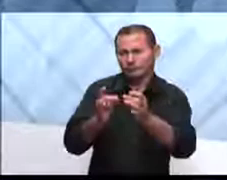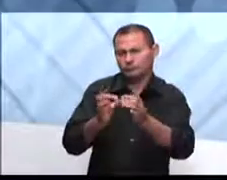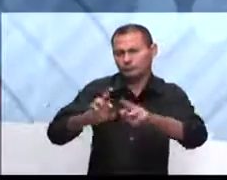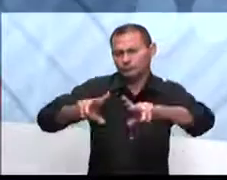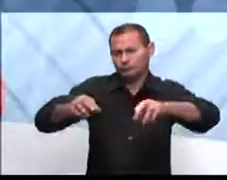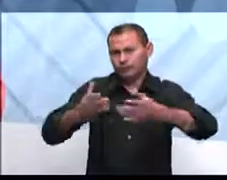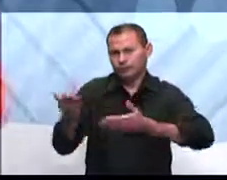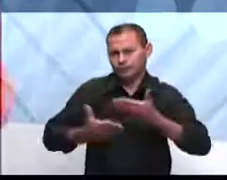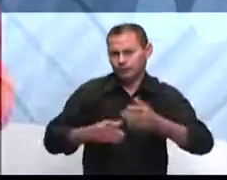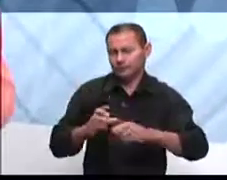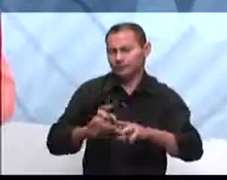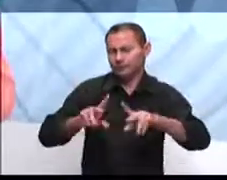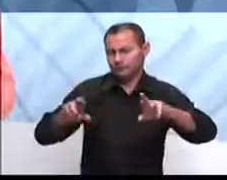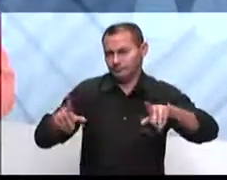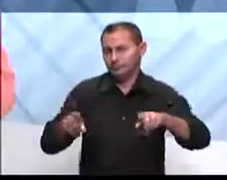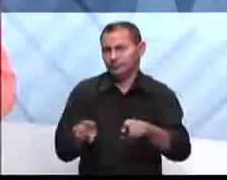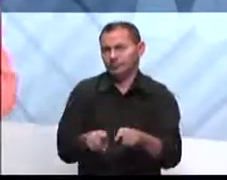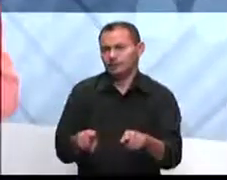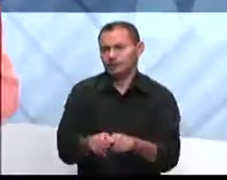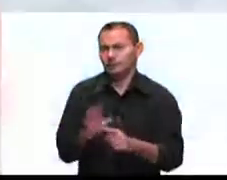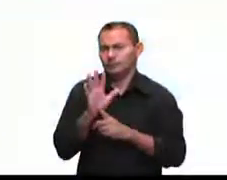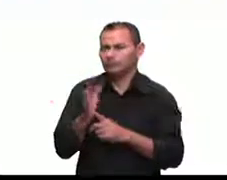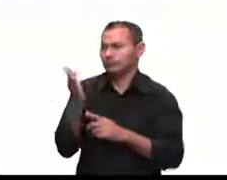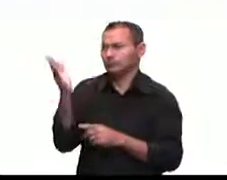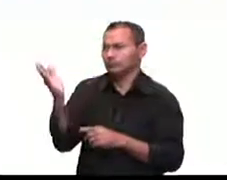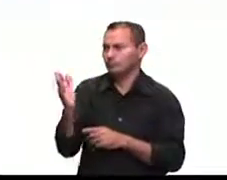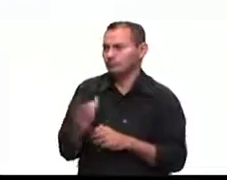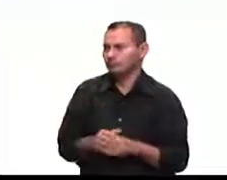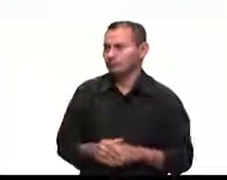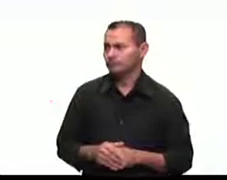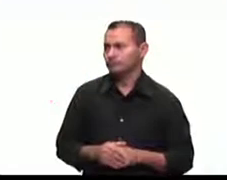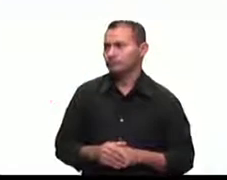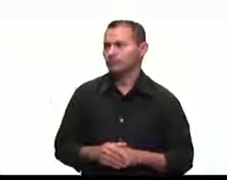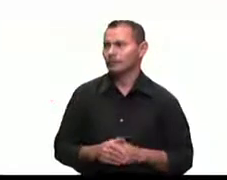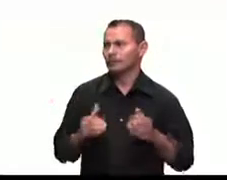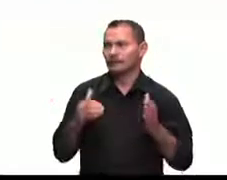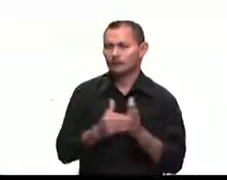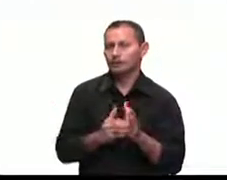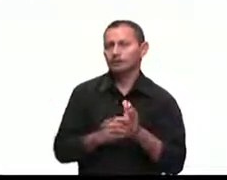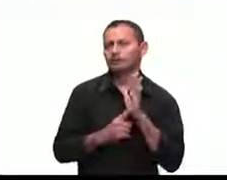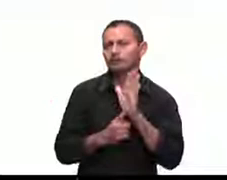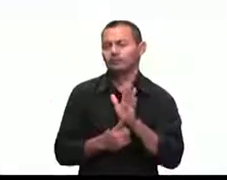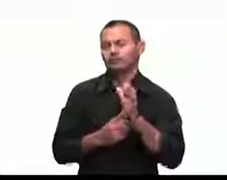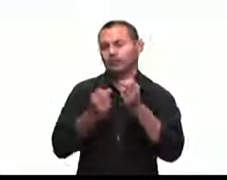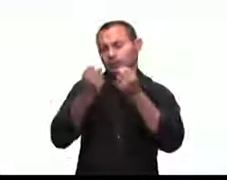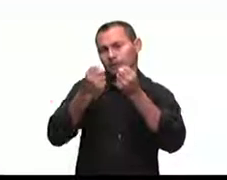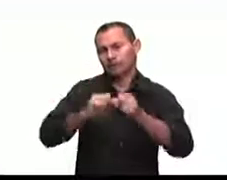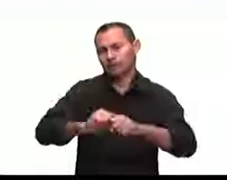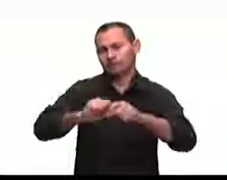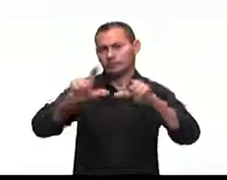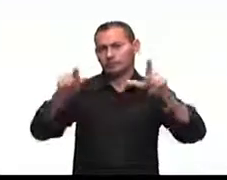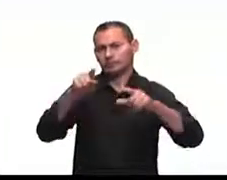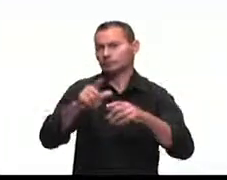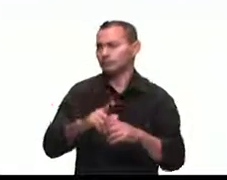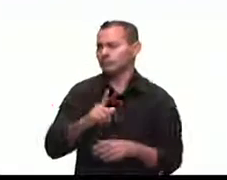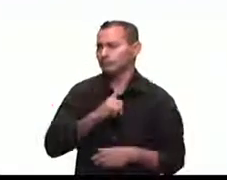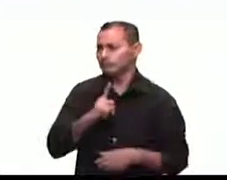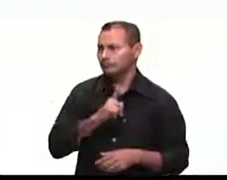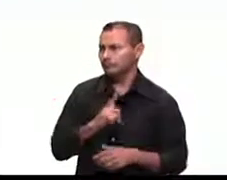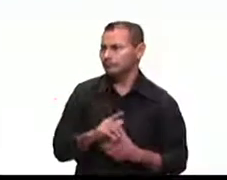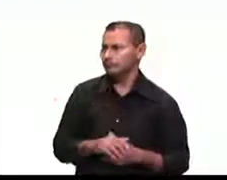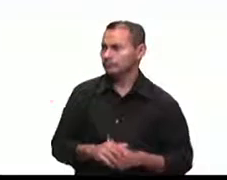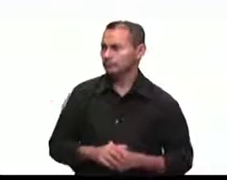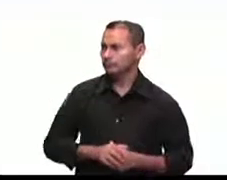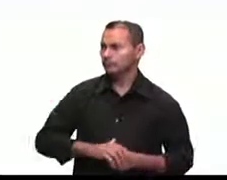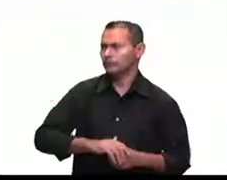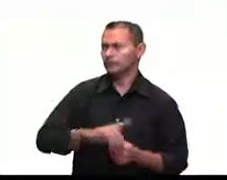diferenciados. Além, então, indo ali ao quadro, até para ilustrar bem, né, existe ali